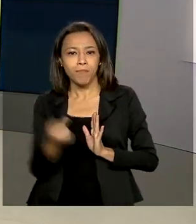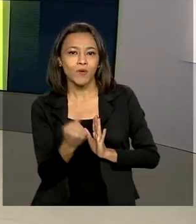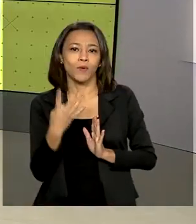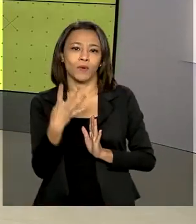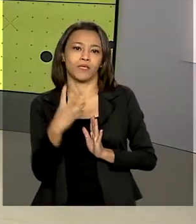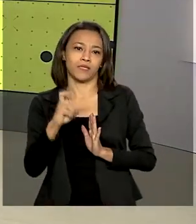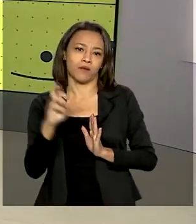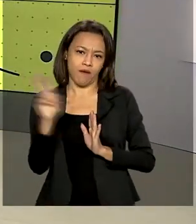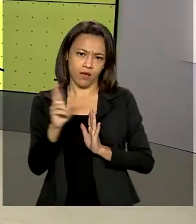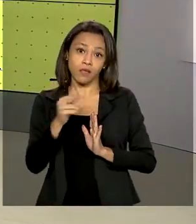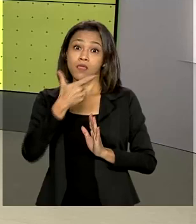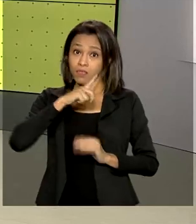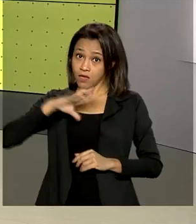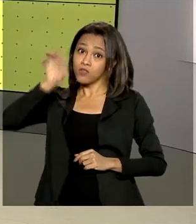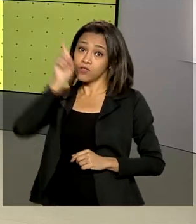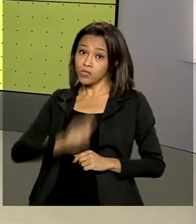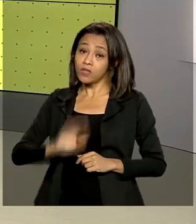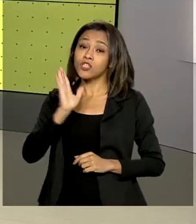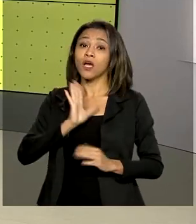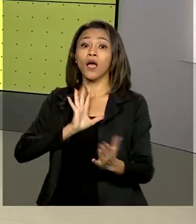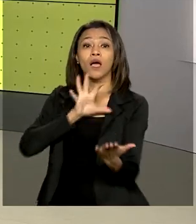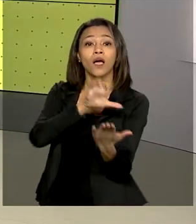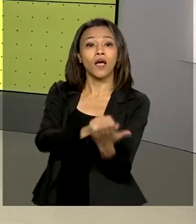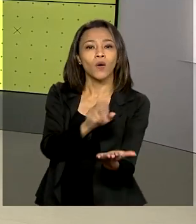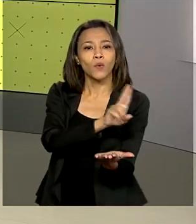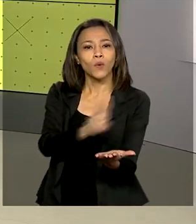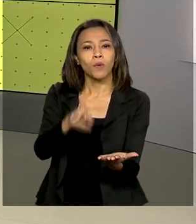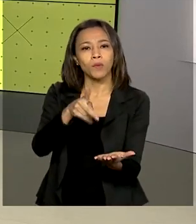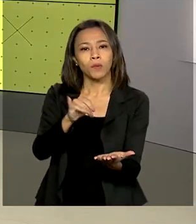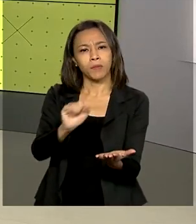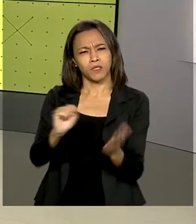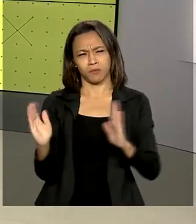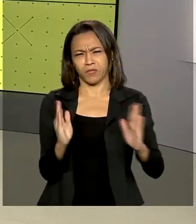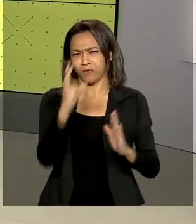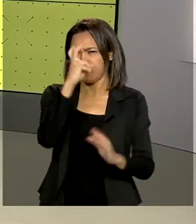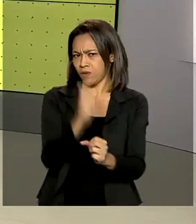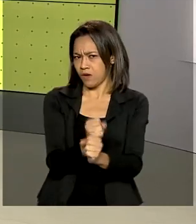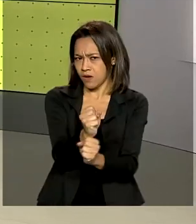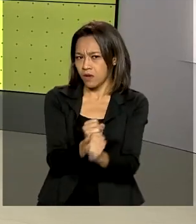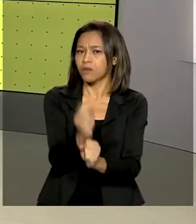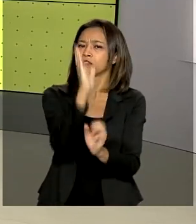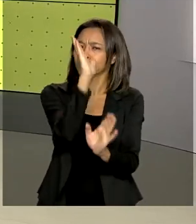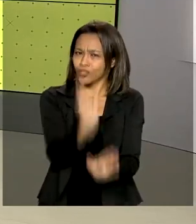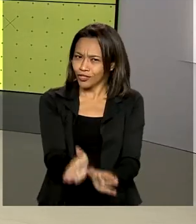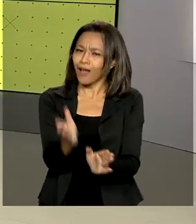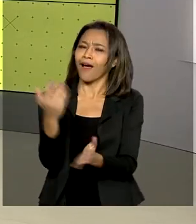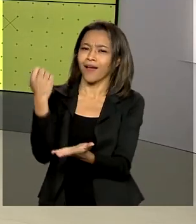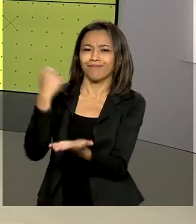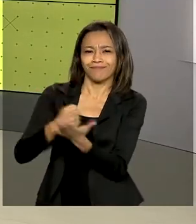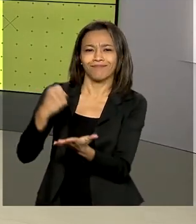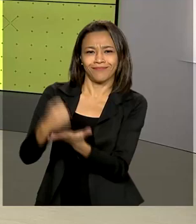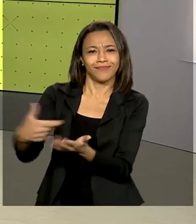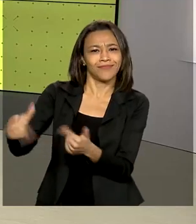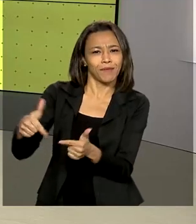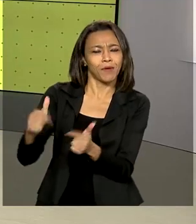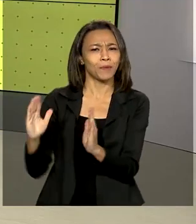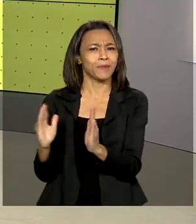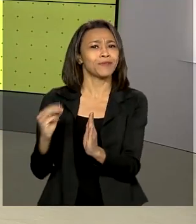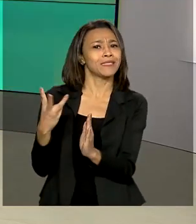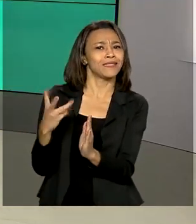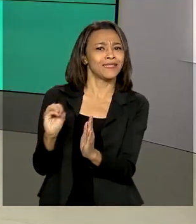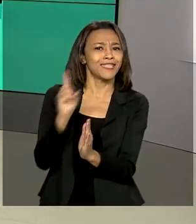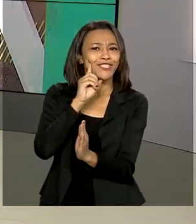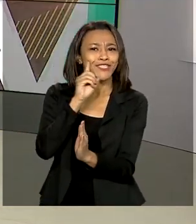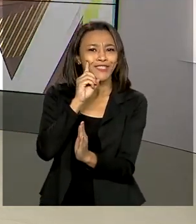direito ao benefício o trabalhador inscrito no PIS há pelo menos cinco anos e que tenha trabalhado formalmente por pelo menos 30 dias